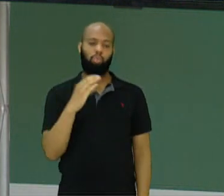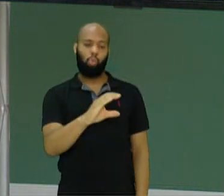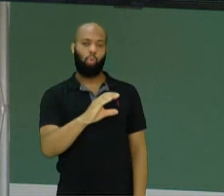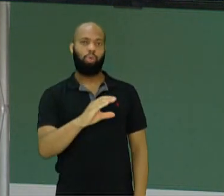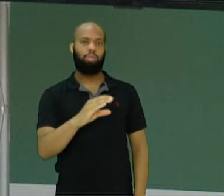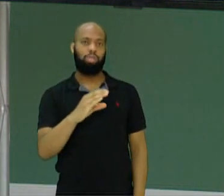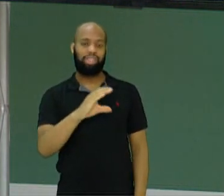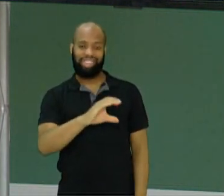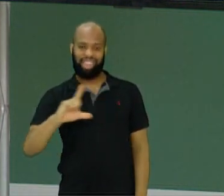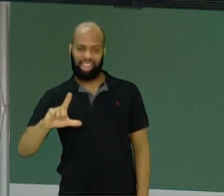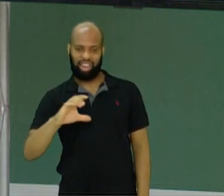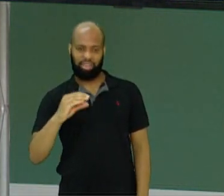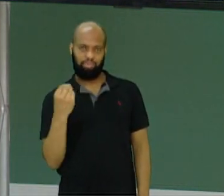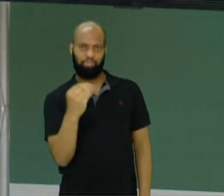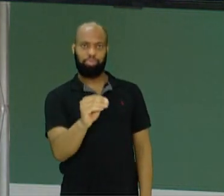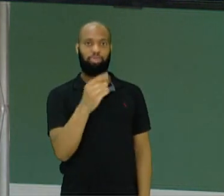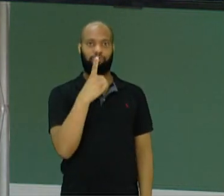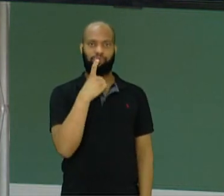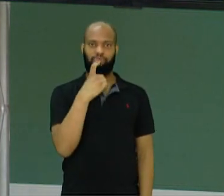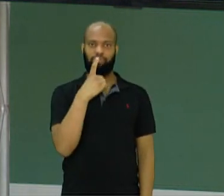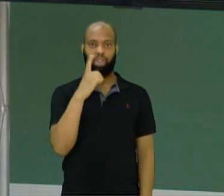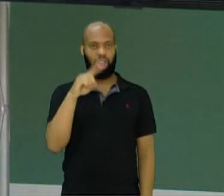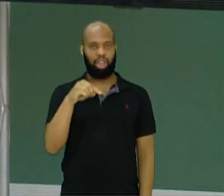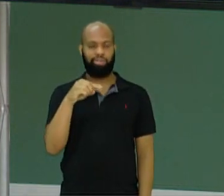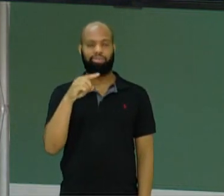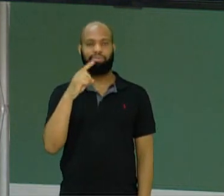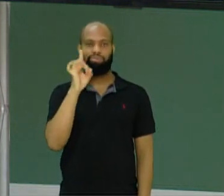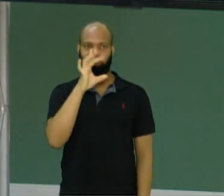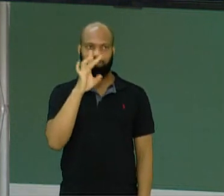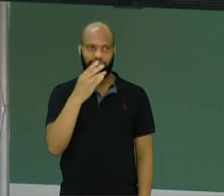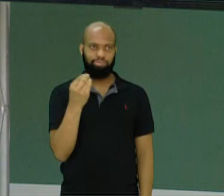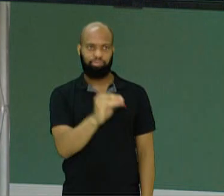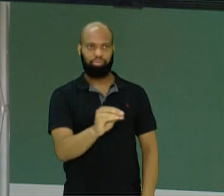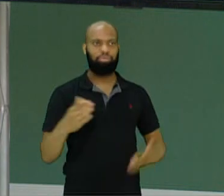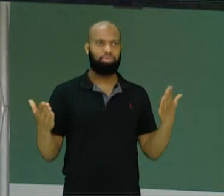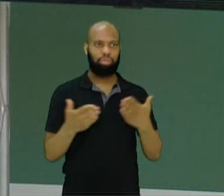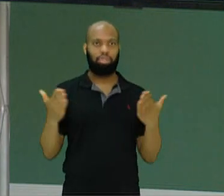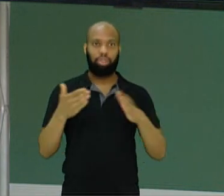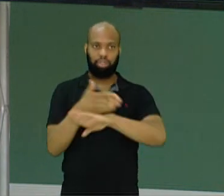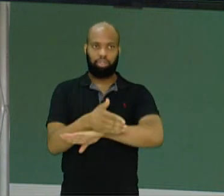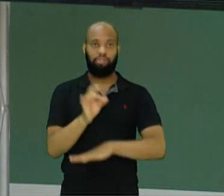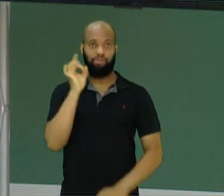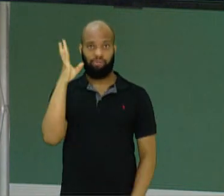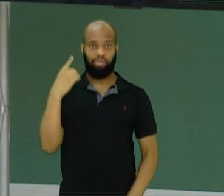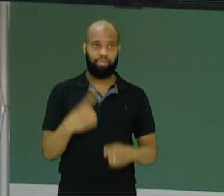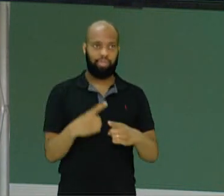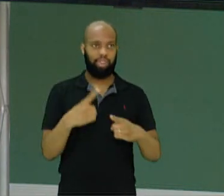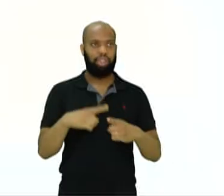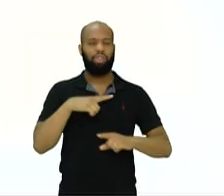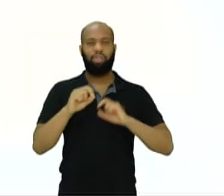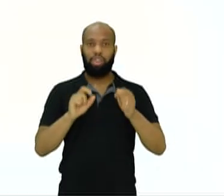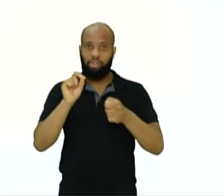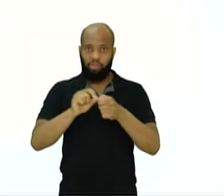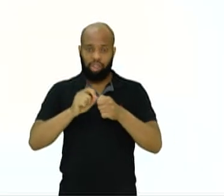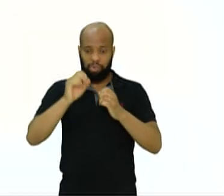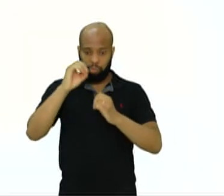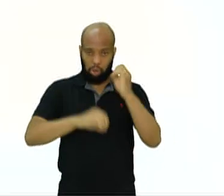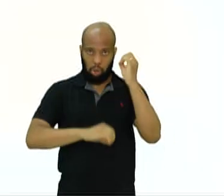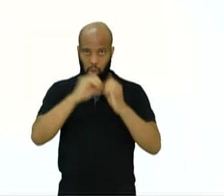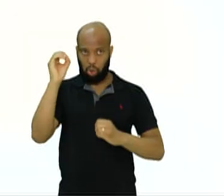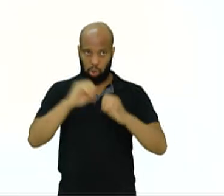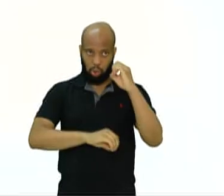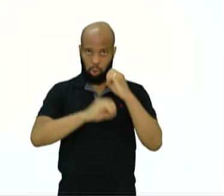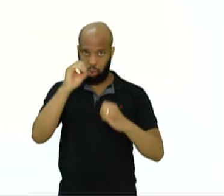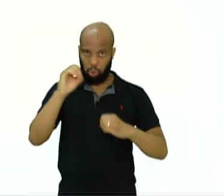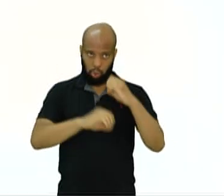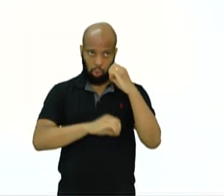nesse carbono? Essa é uma opção de entrada, que é a mais fácil. Quando eu produzir a molécula, fizer a